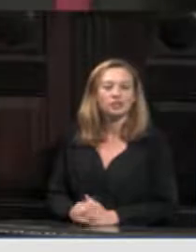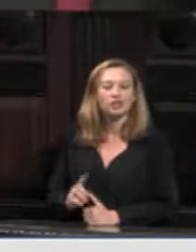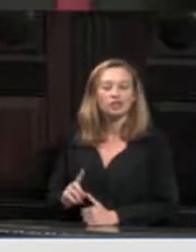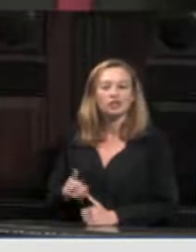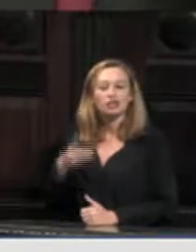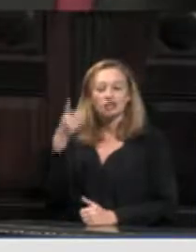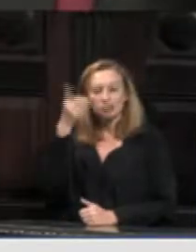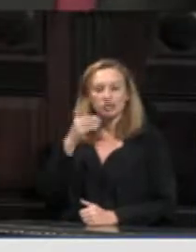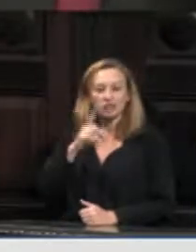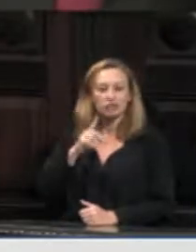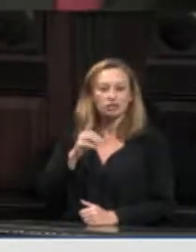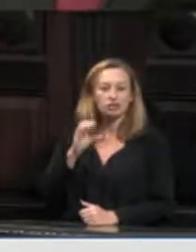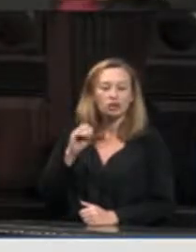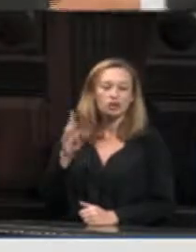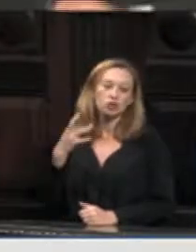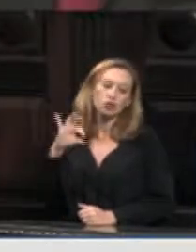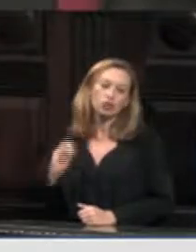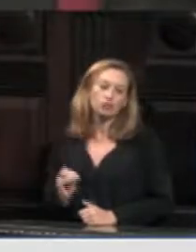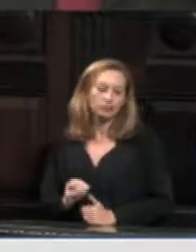Carlos Osório.